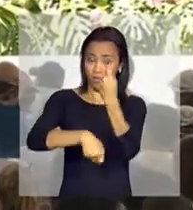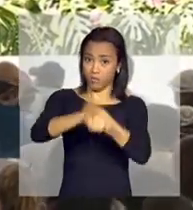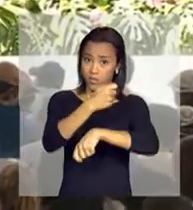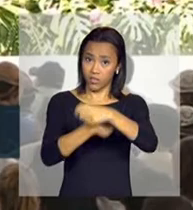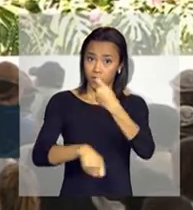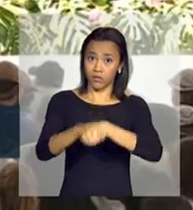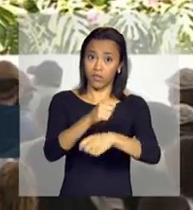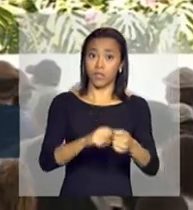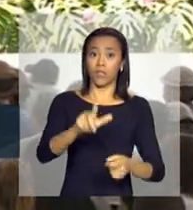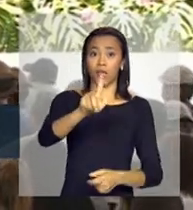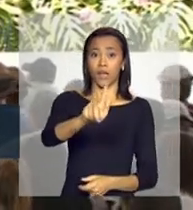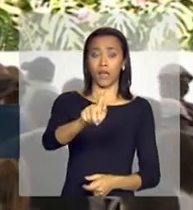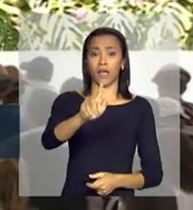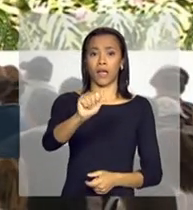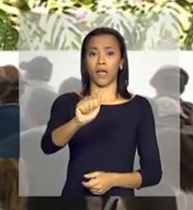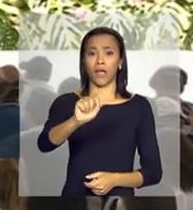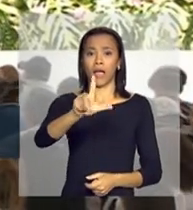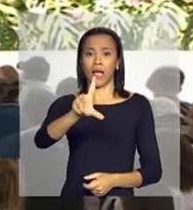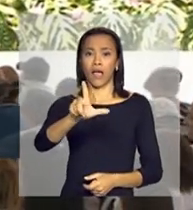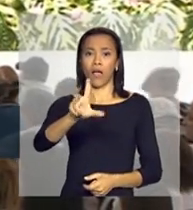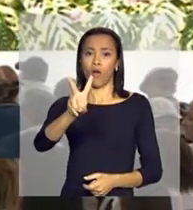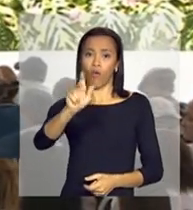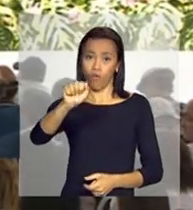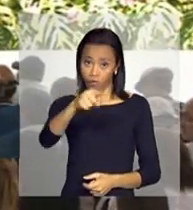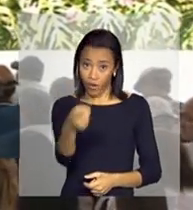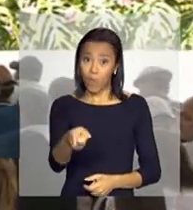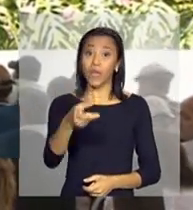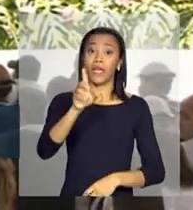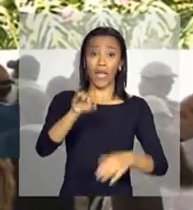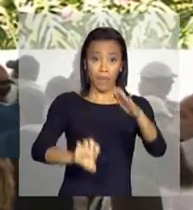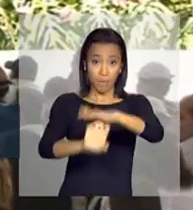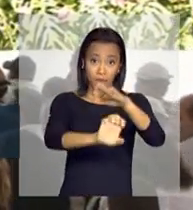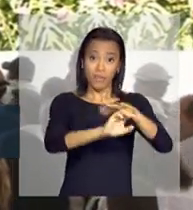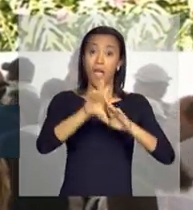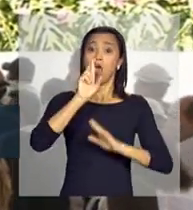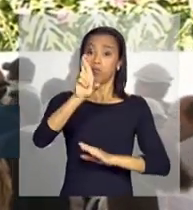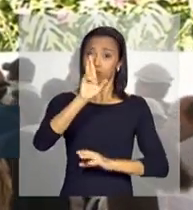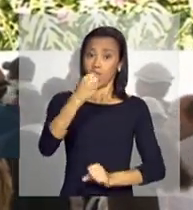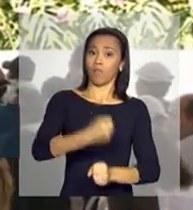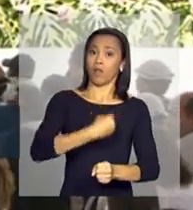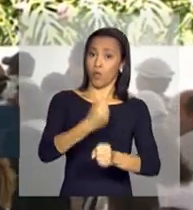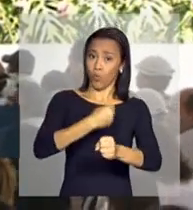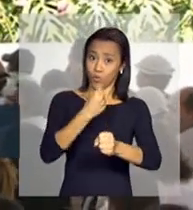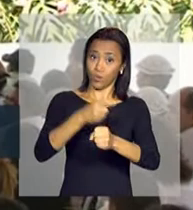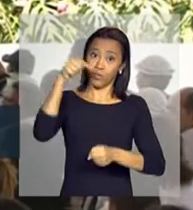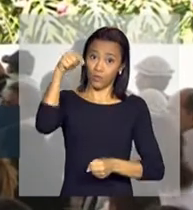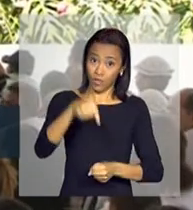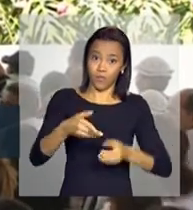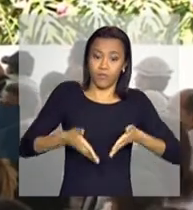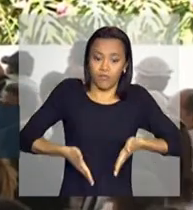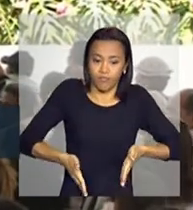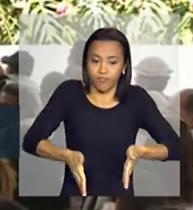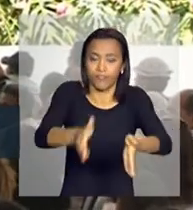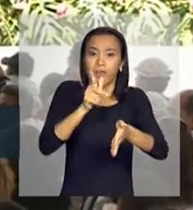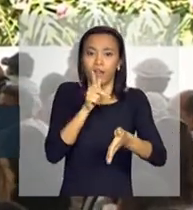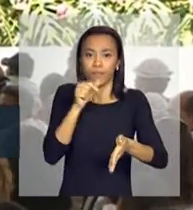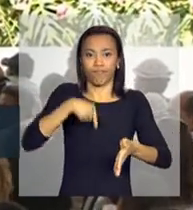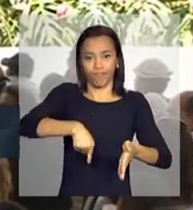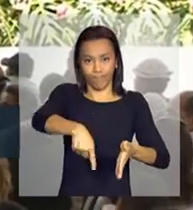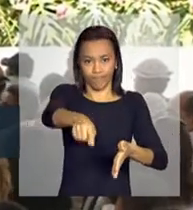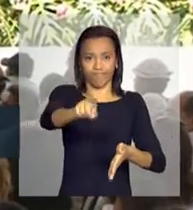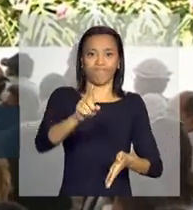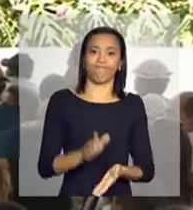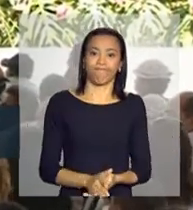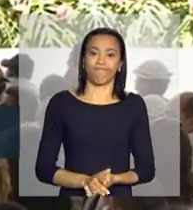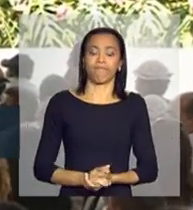Queiroz Galvão, responsável por essa obra, que muito nos honra com a sua presença, Maurício de